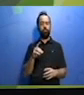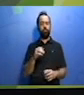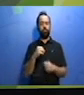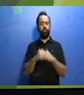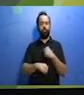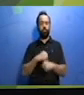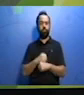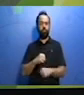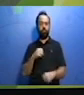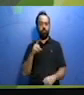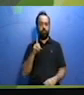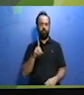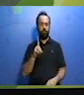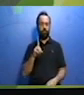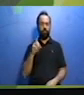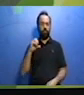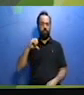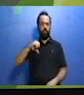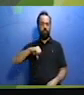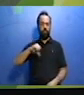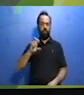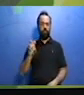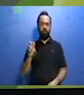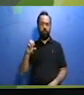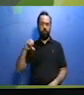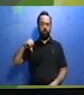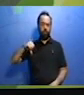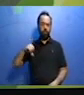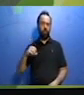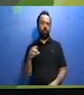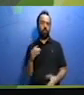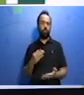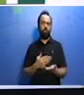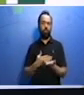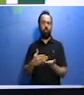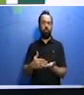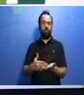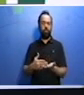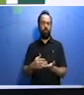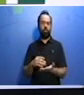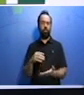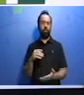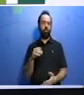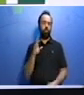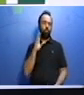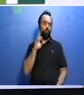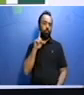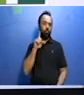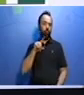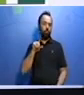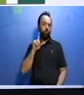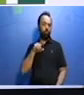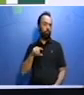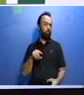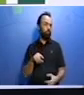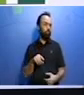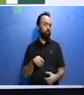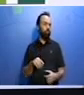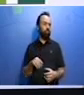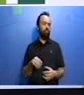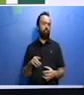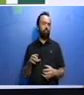os Estados Unidos iniciou a sua produção na Pensilvânia. As reservas de